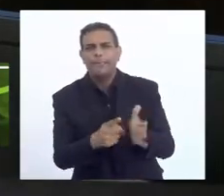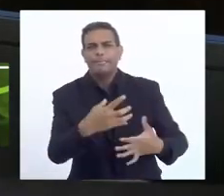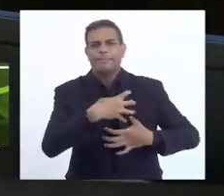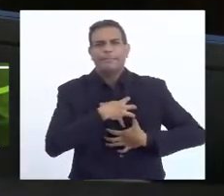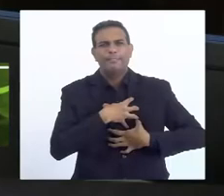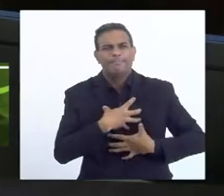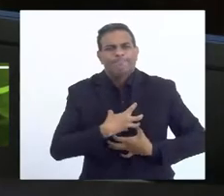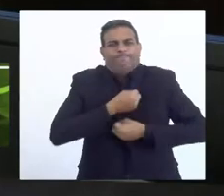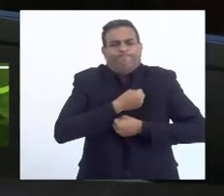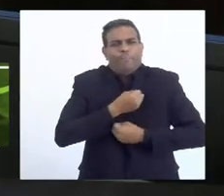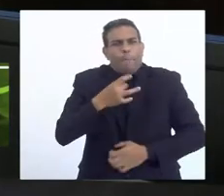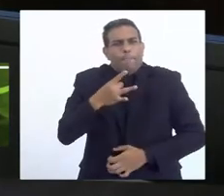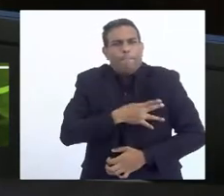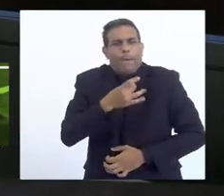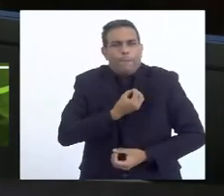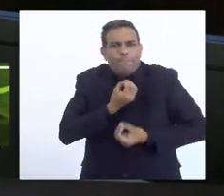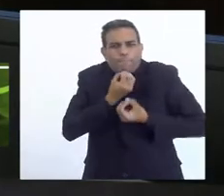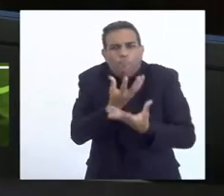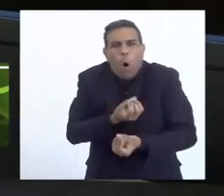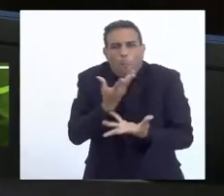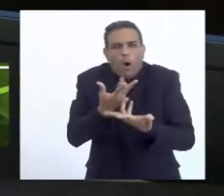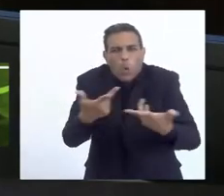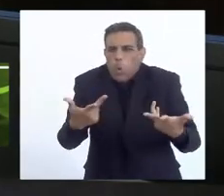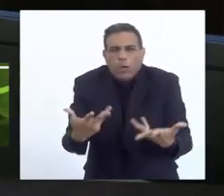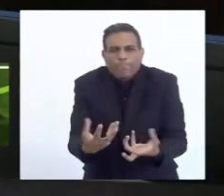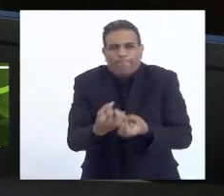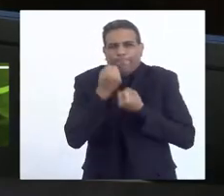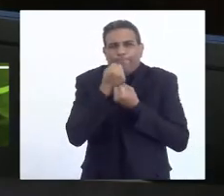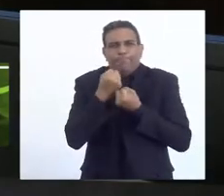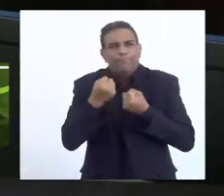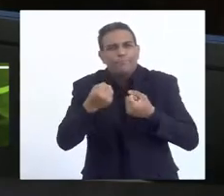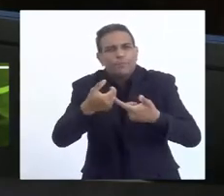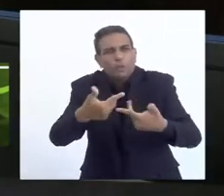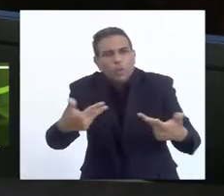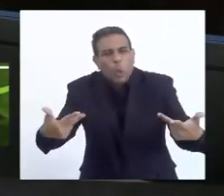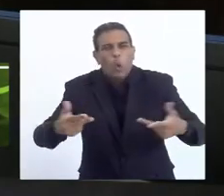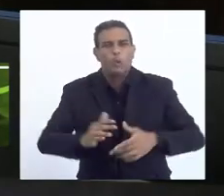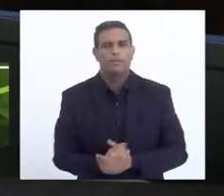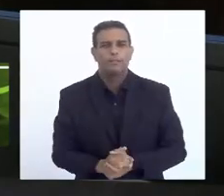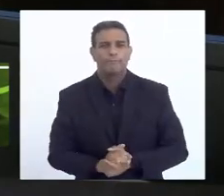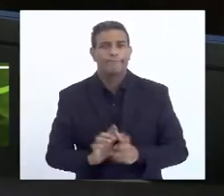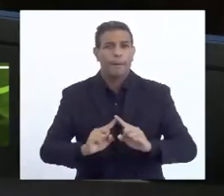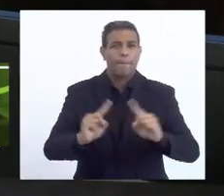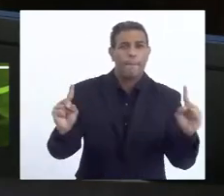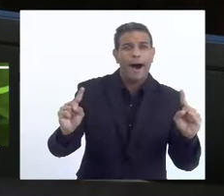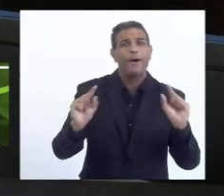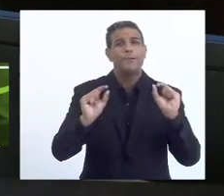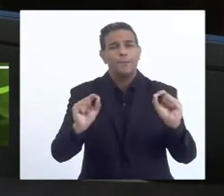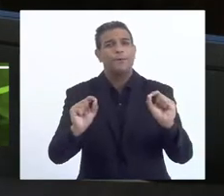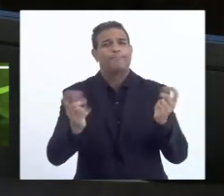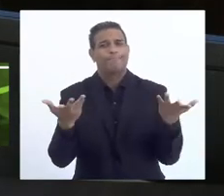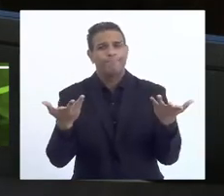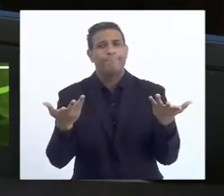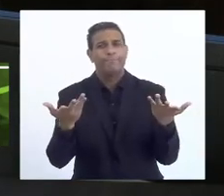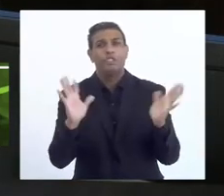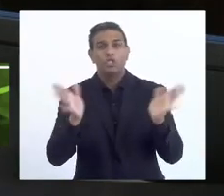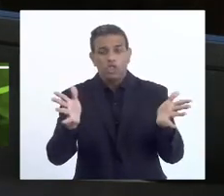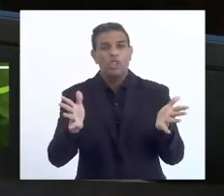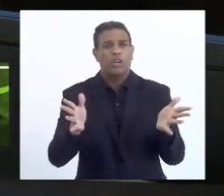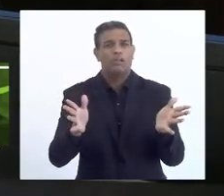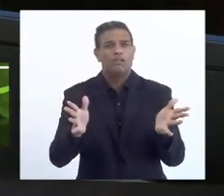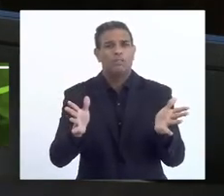sentiram medo de relatar todas essas situações. Mas, fazendo aqui um